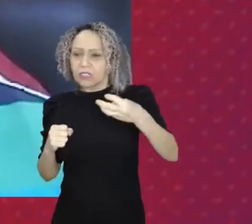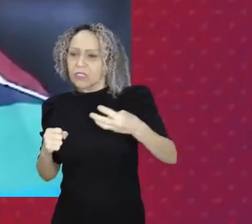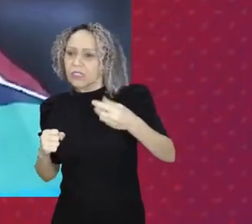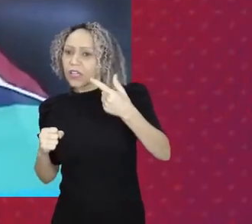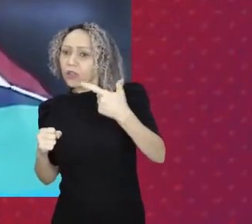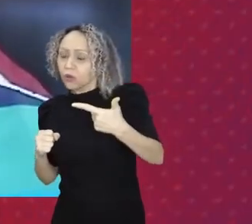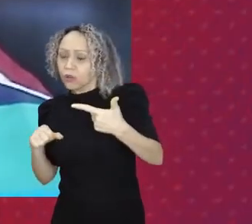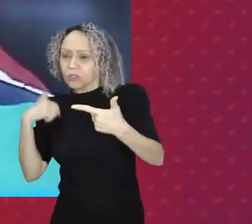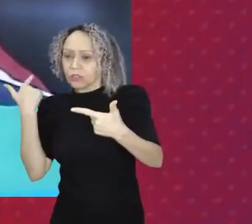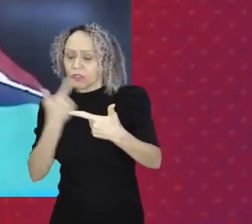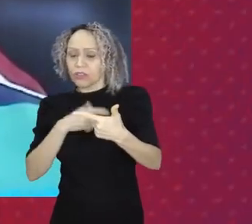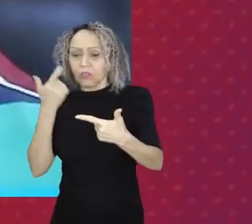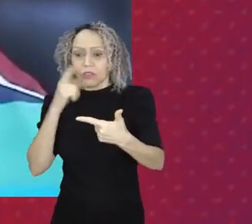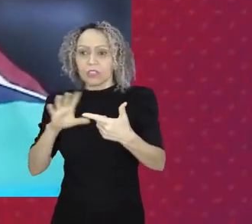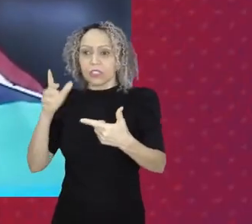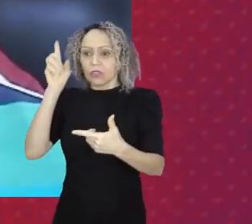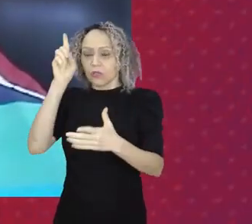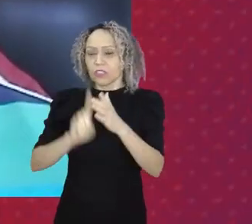1943, eu nasci.